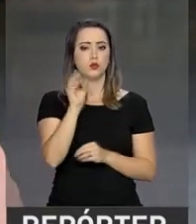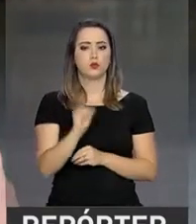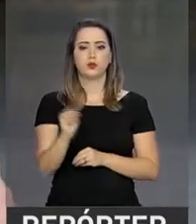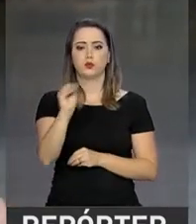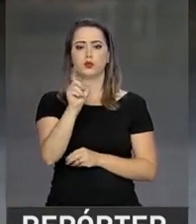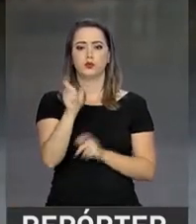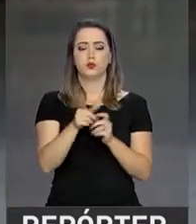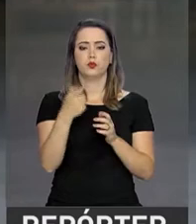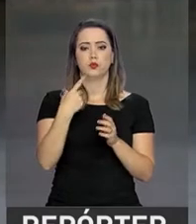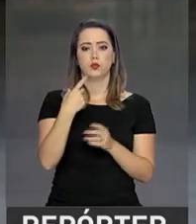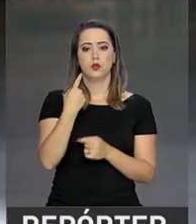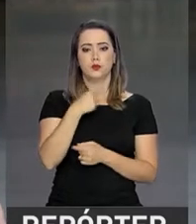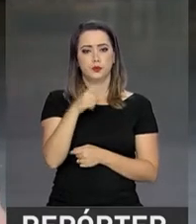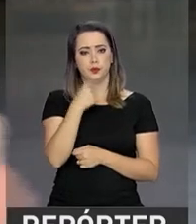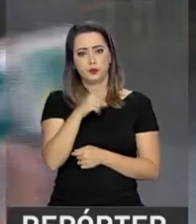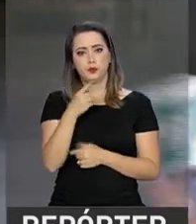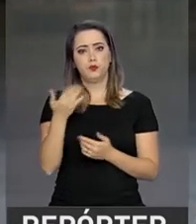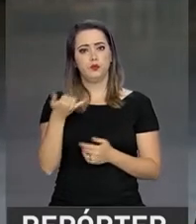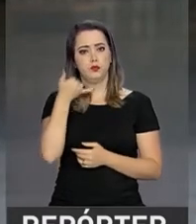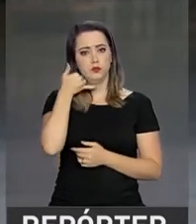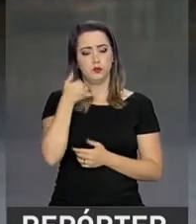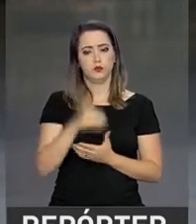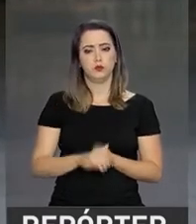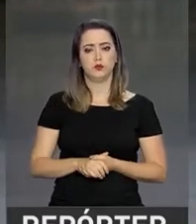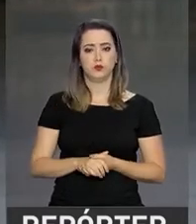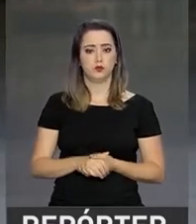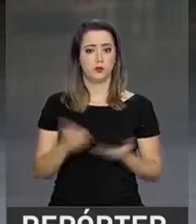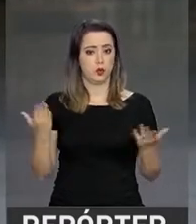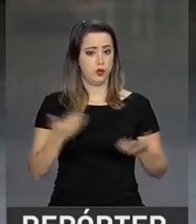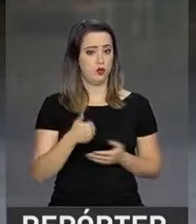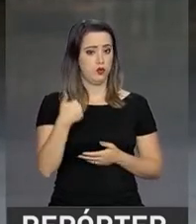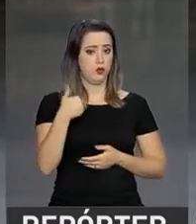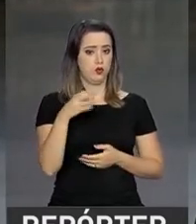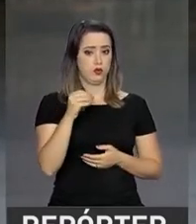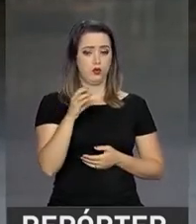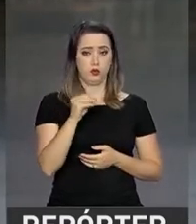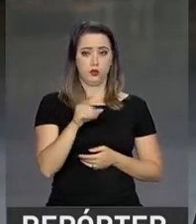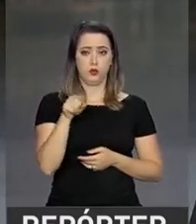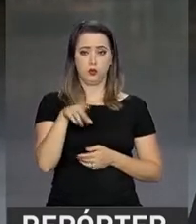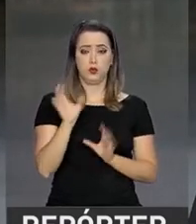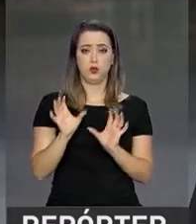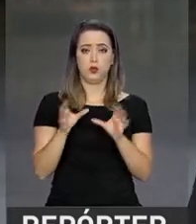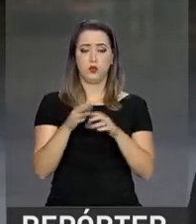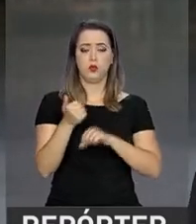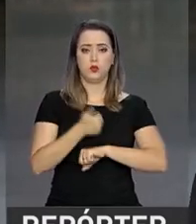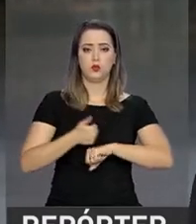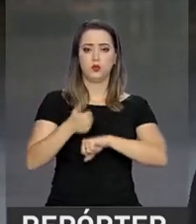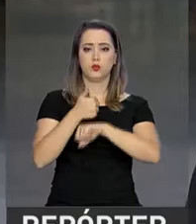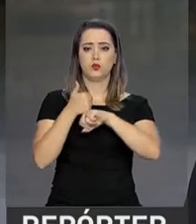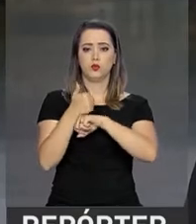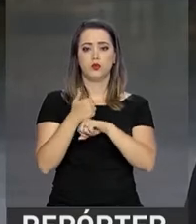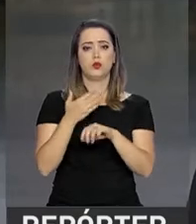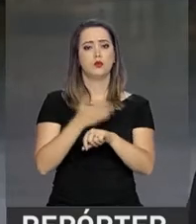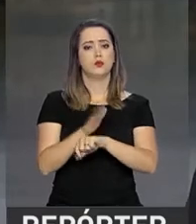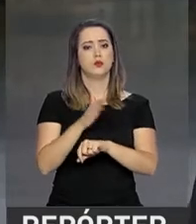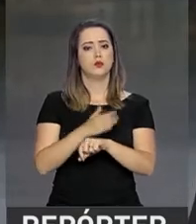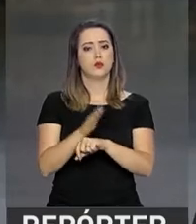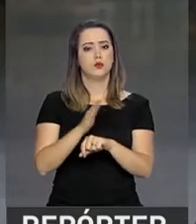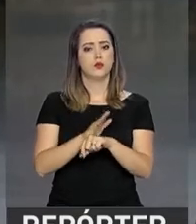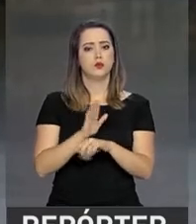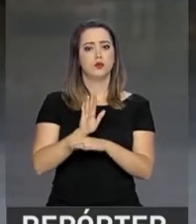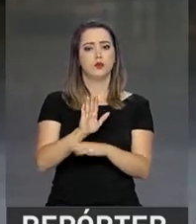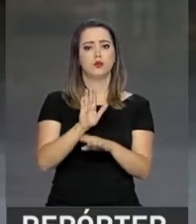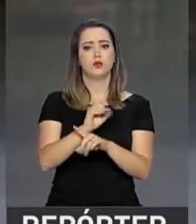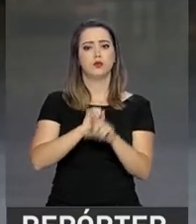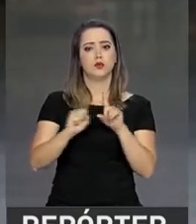dessas denúncias pelo Disque 100? O Disque 100, ele é formado por um conjunto de profissionais com capacitação na área de